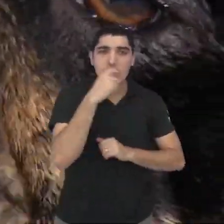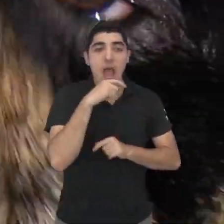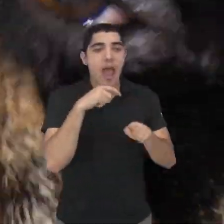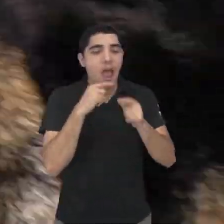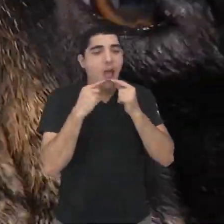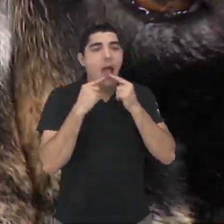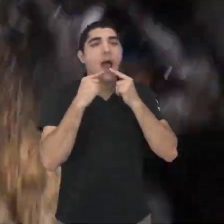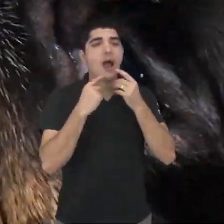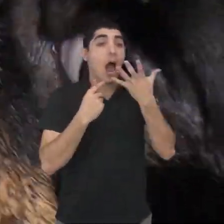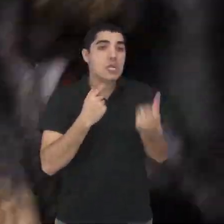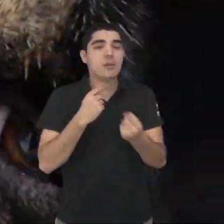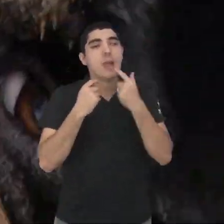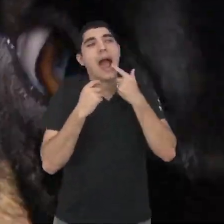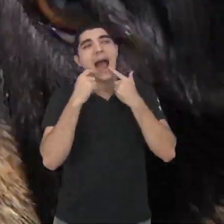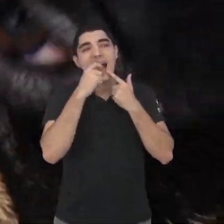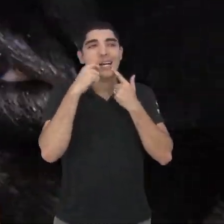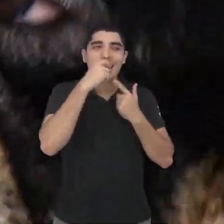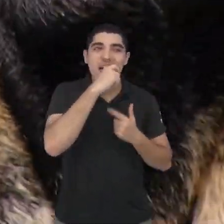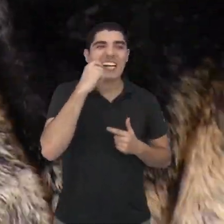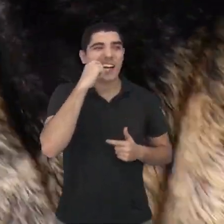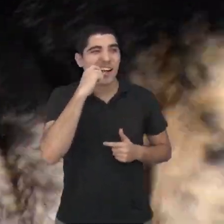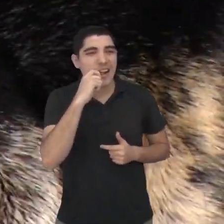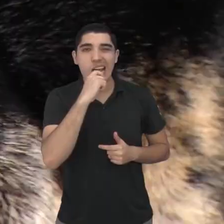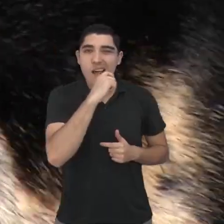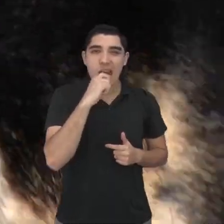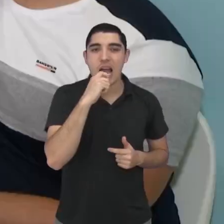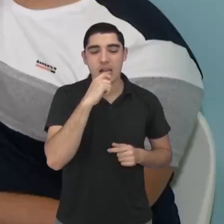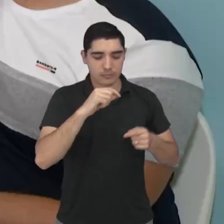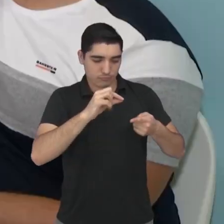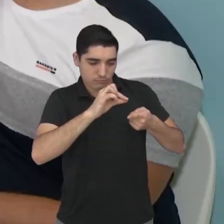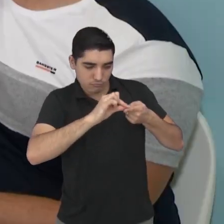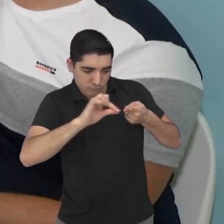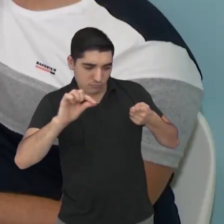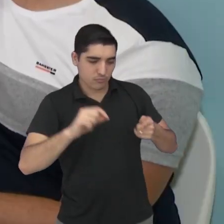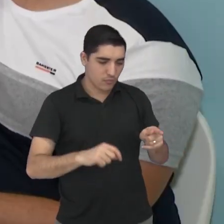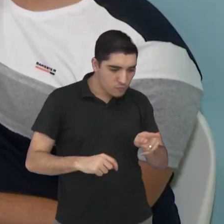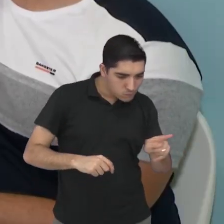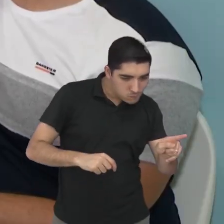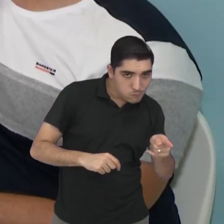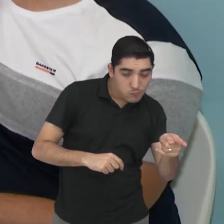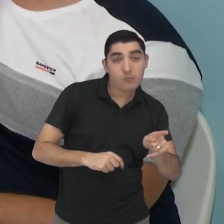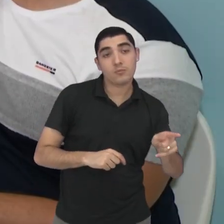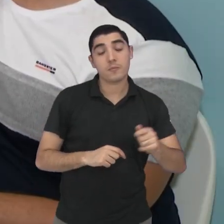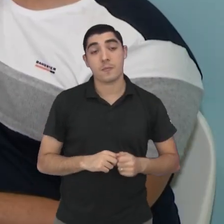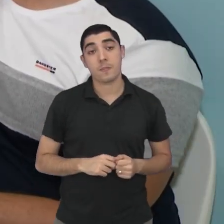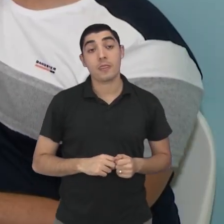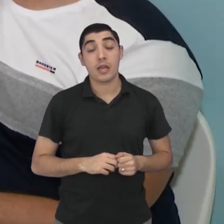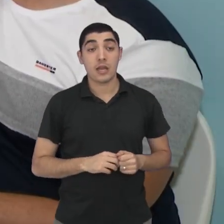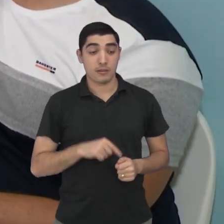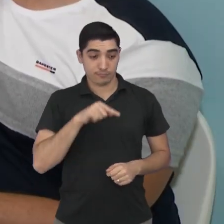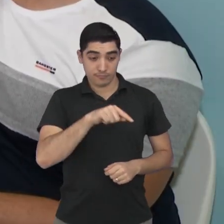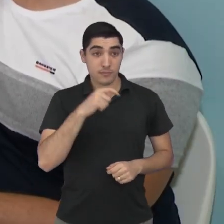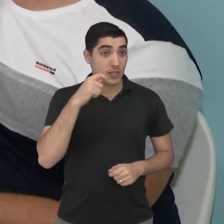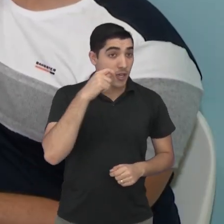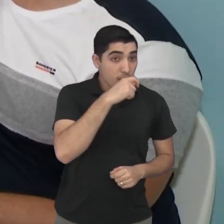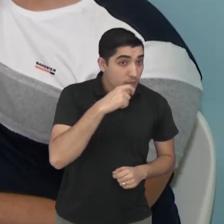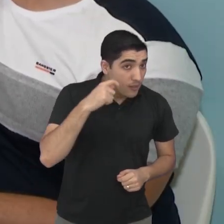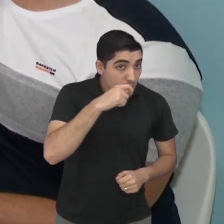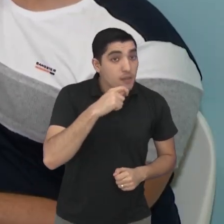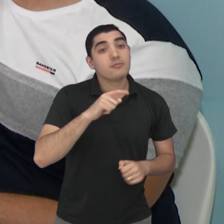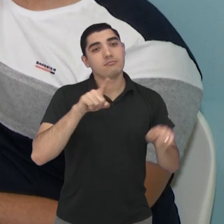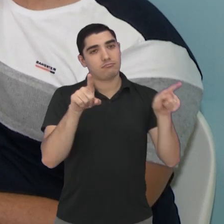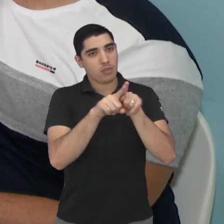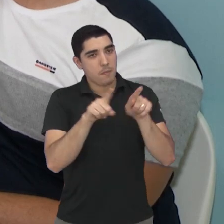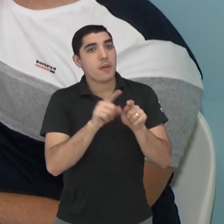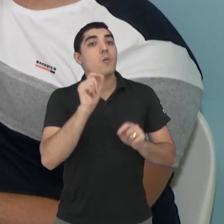abrir a boca, a introduzir escova, a pasta. Fora a escovação, existem atitudes adicionais